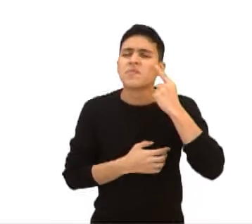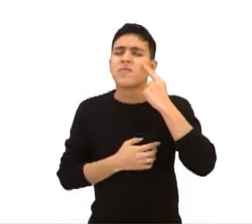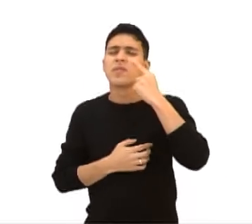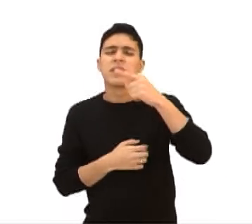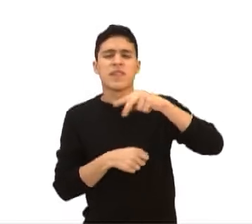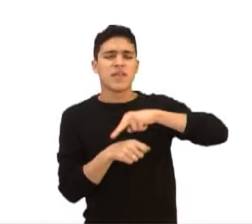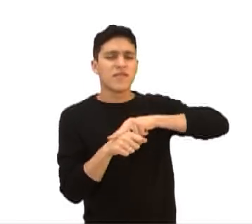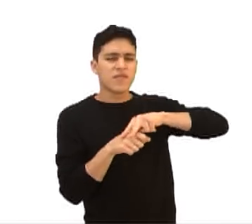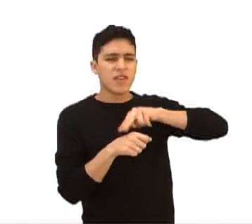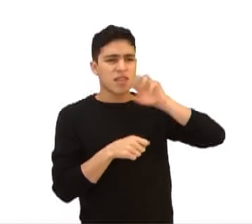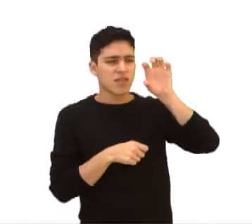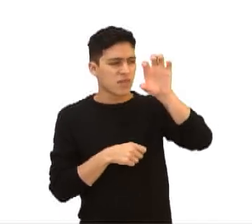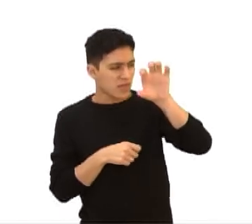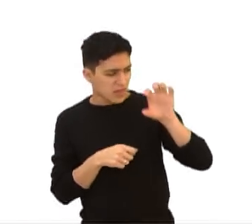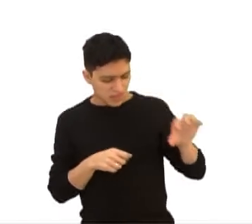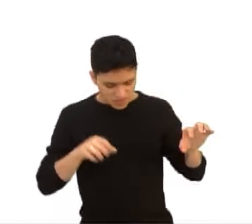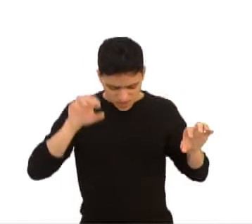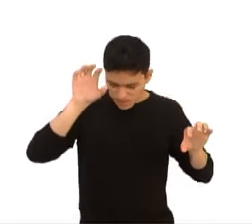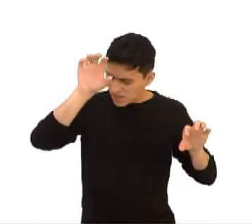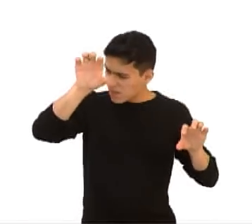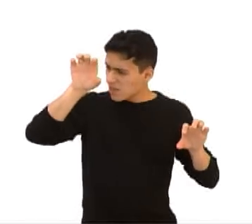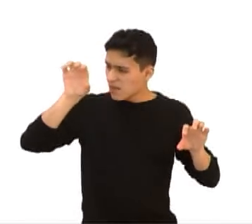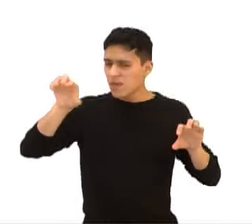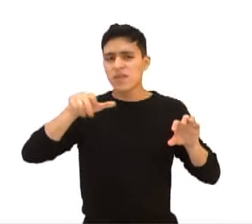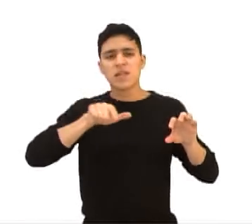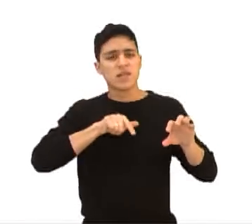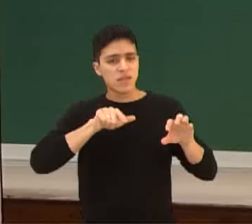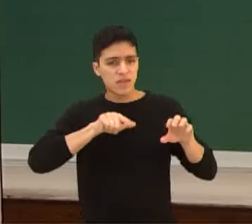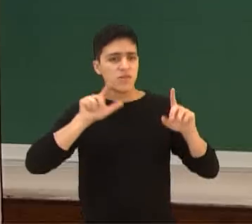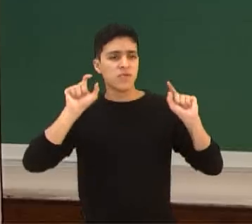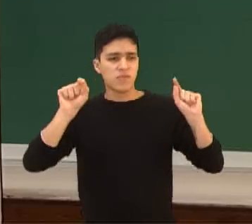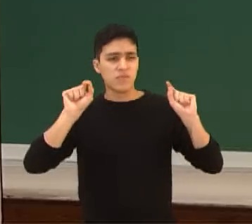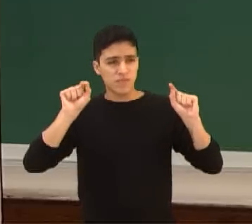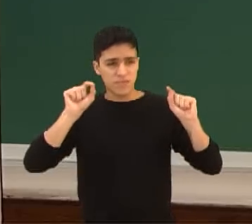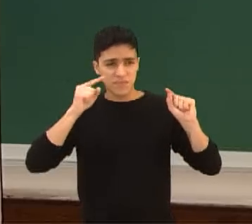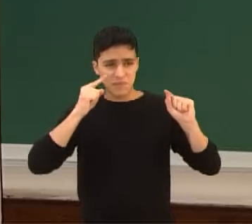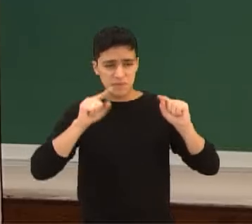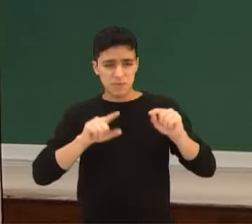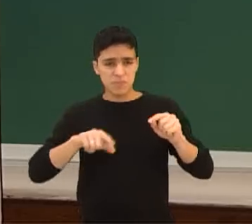em verde destacadas. Nós temos aqui, ó, na porção